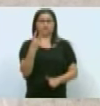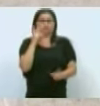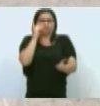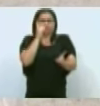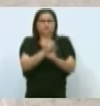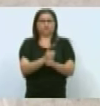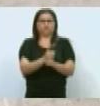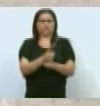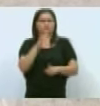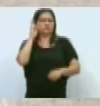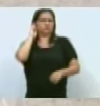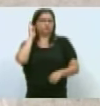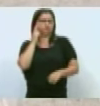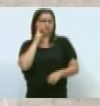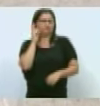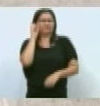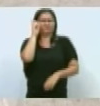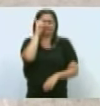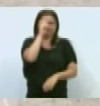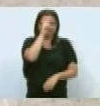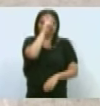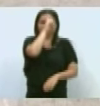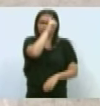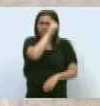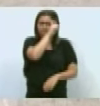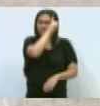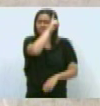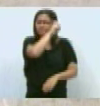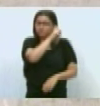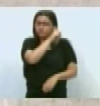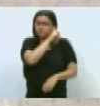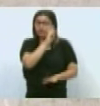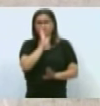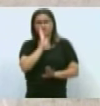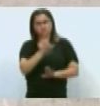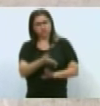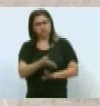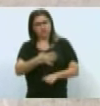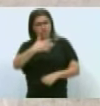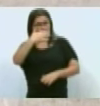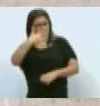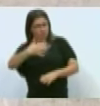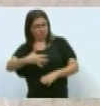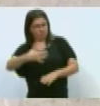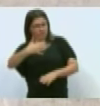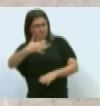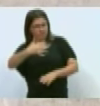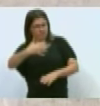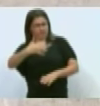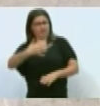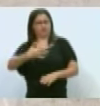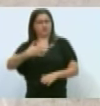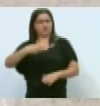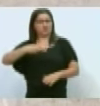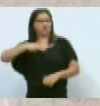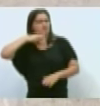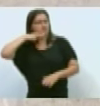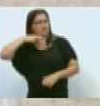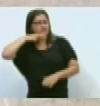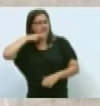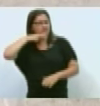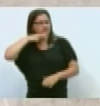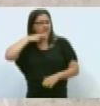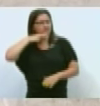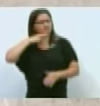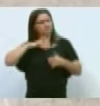foi tudo muito difícil. É, aí com a Clarinha, que voltou de novo, porque é congênito, né, já foi